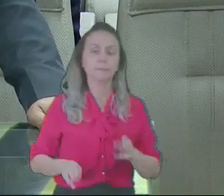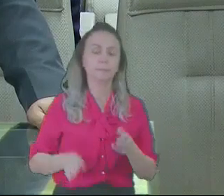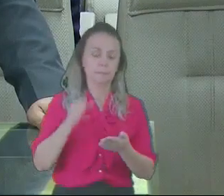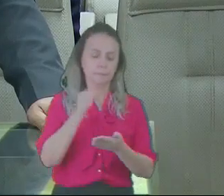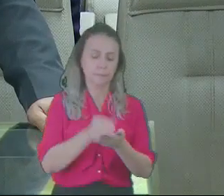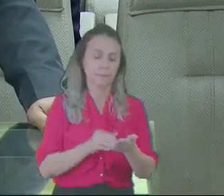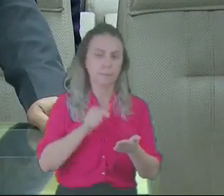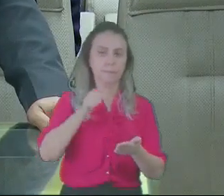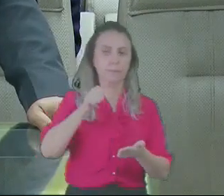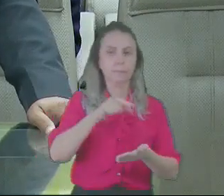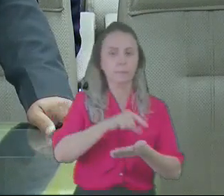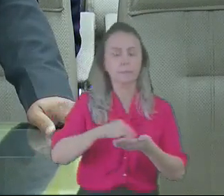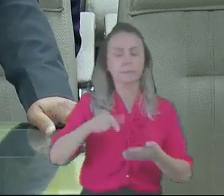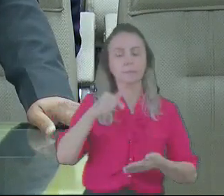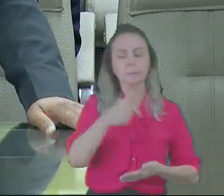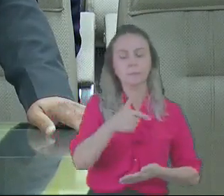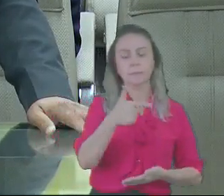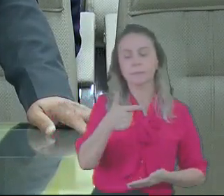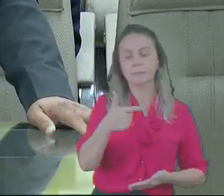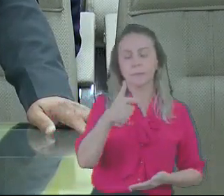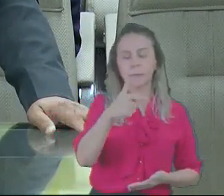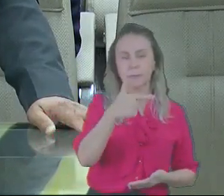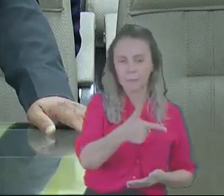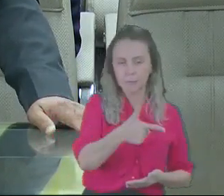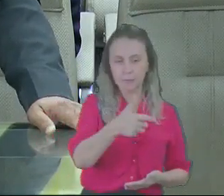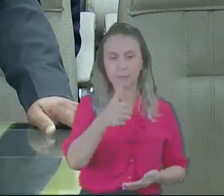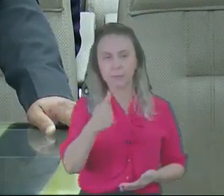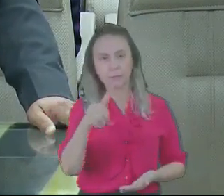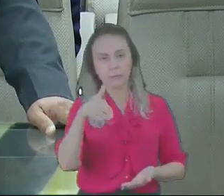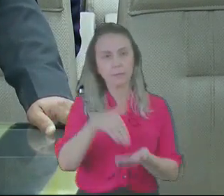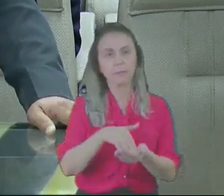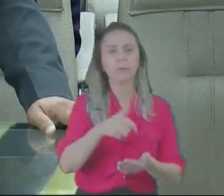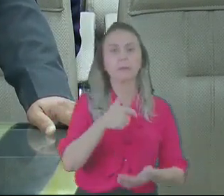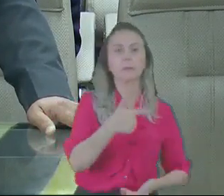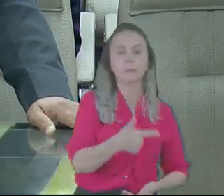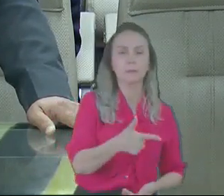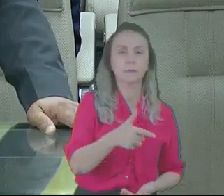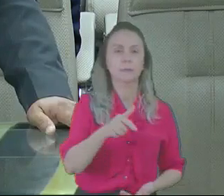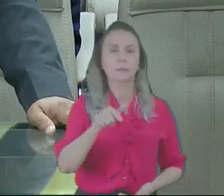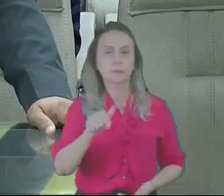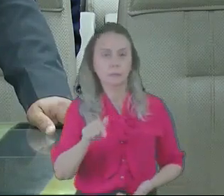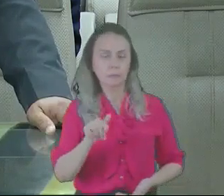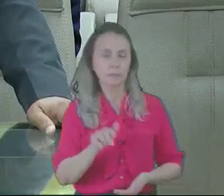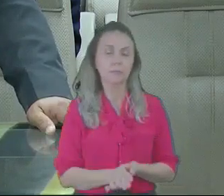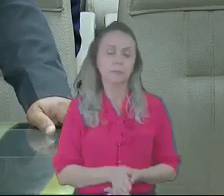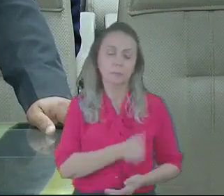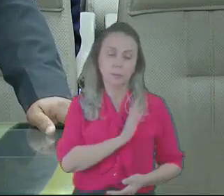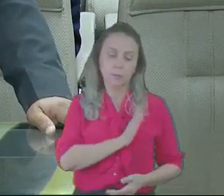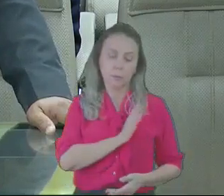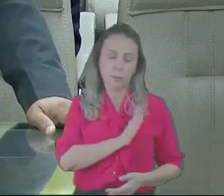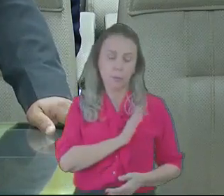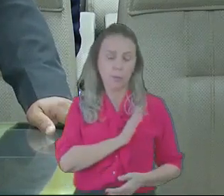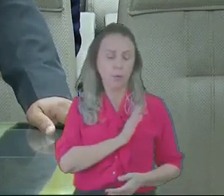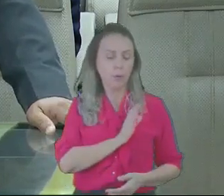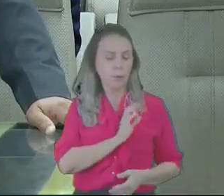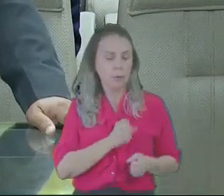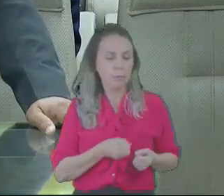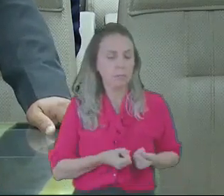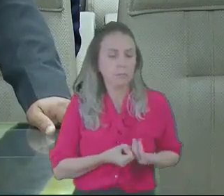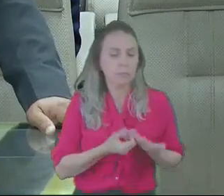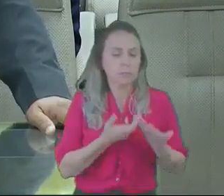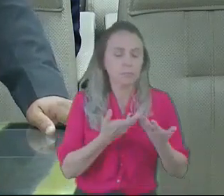Versículo 21 a 27 Jesus vai dizer que no coração do homem procede os adultérios a medida o